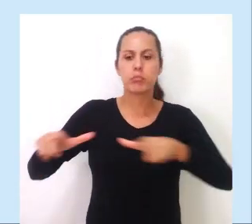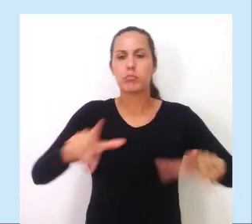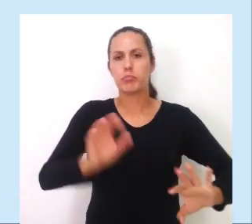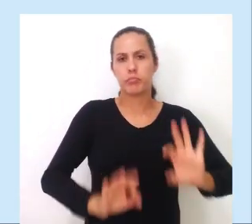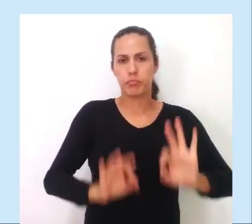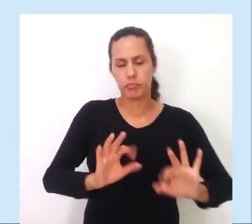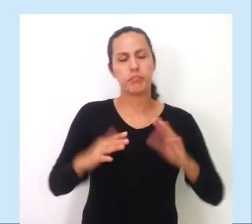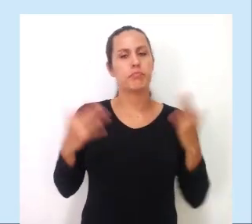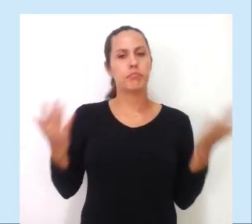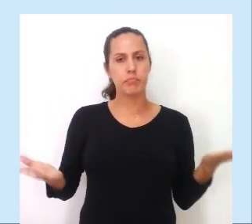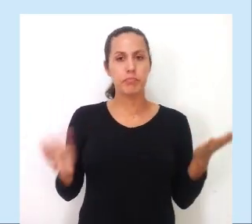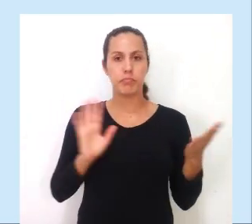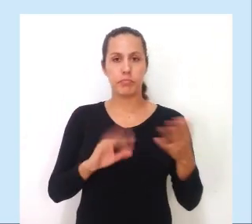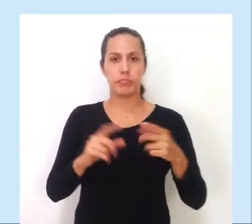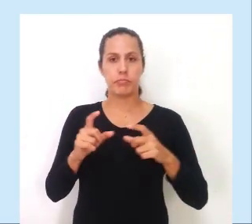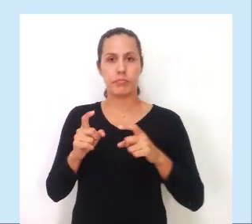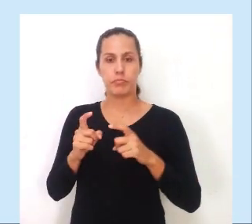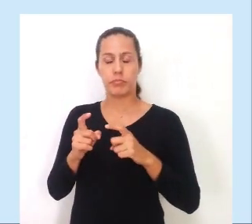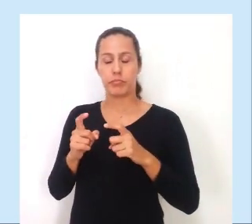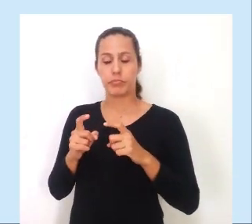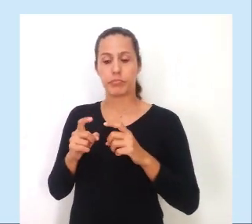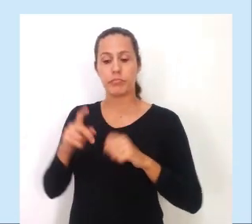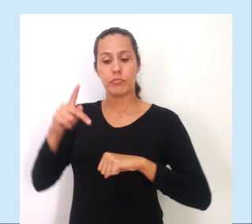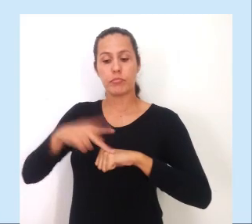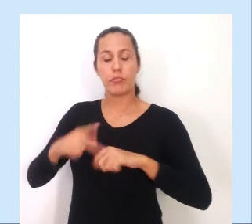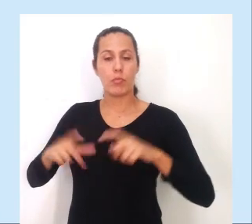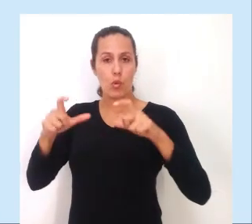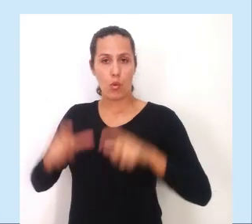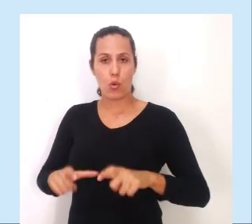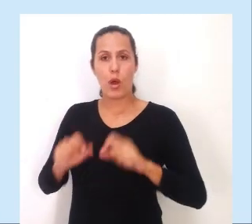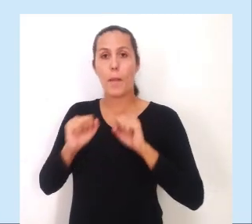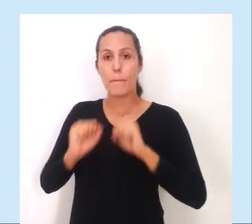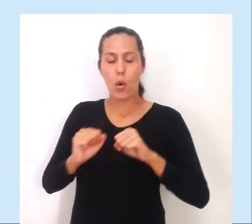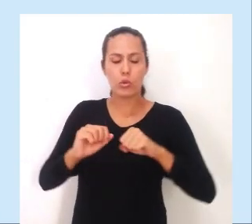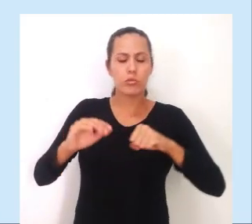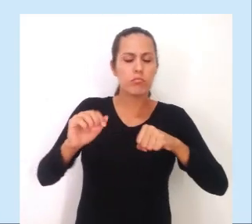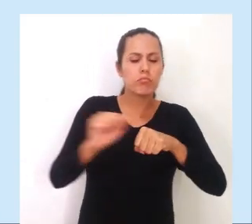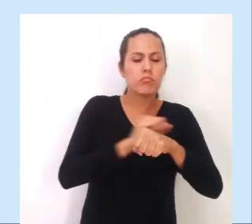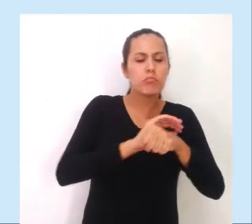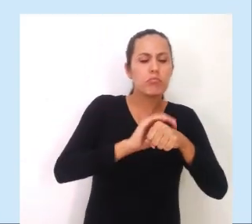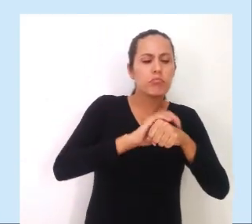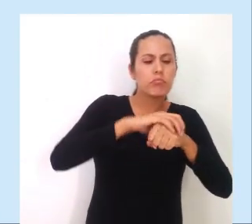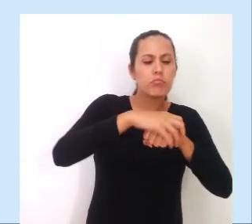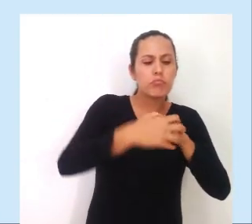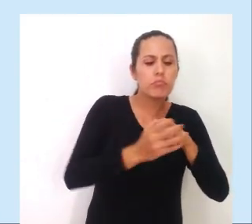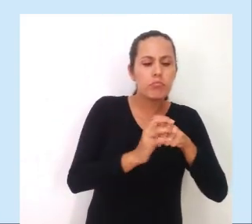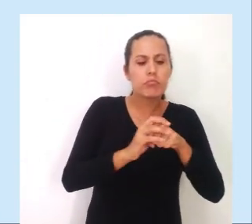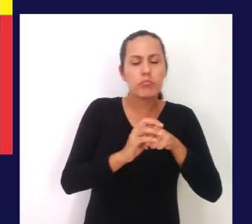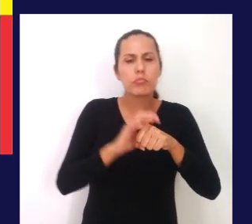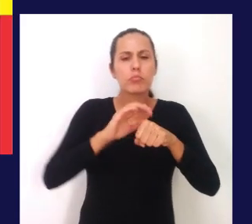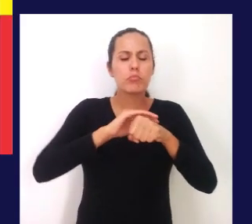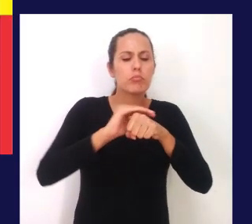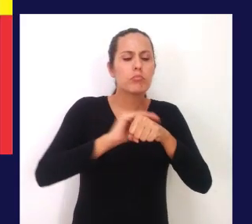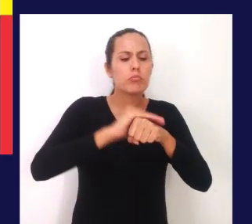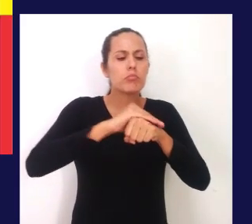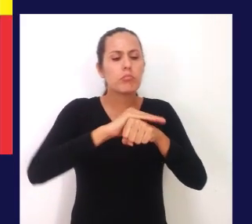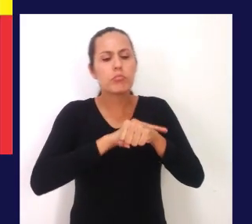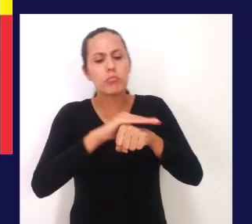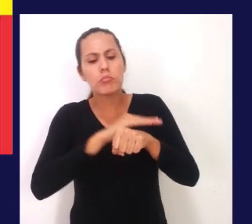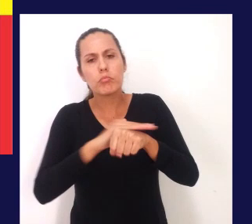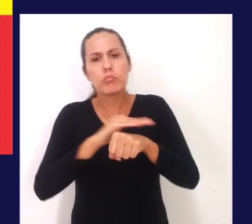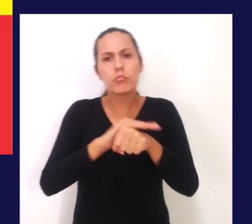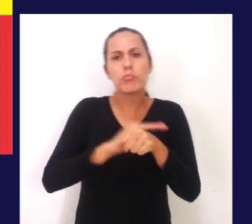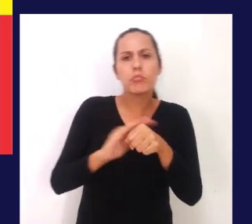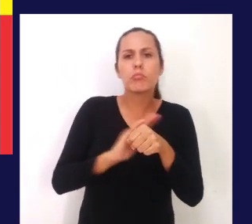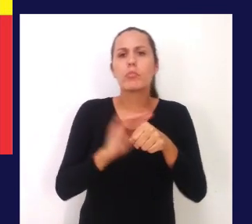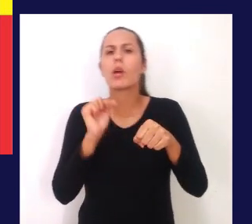também podem ser sedimentares ou estratificadas. Como assim sedimentares ou estratificadas? Na